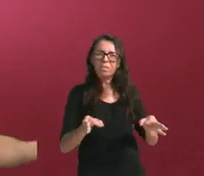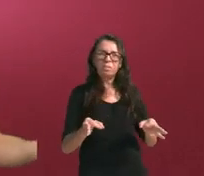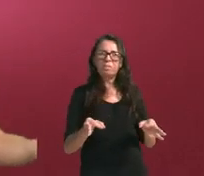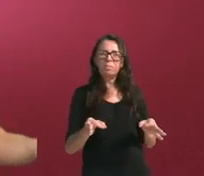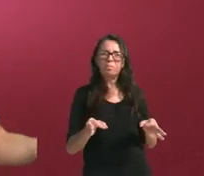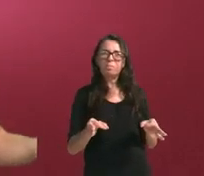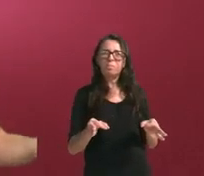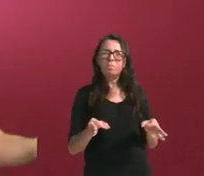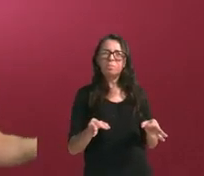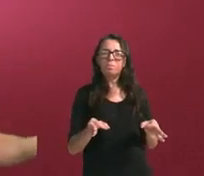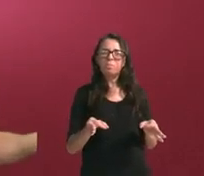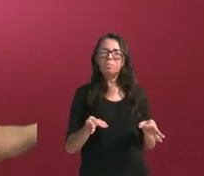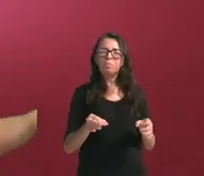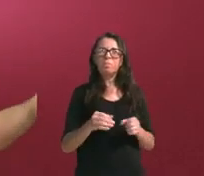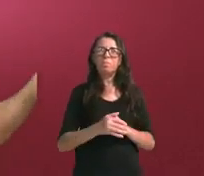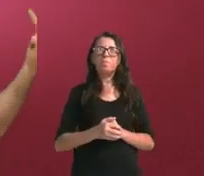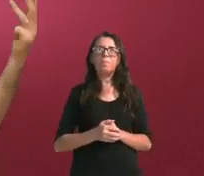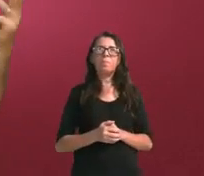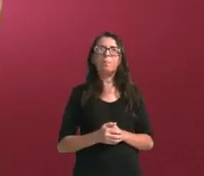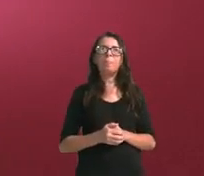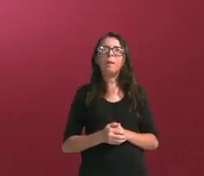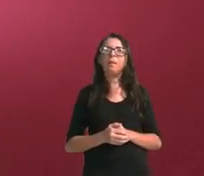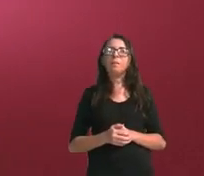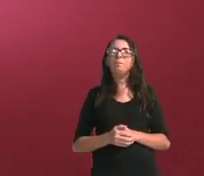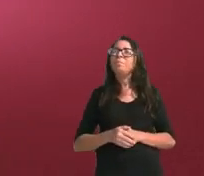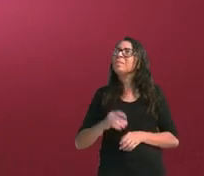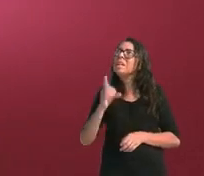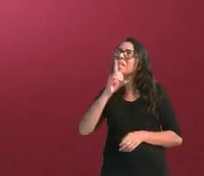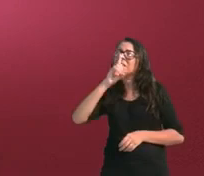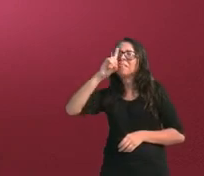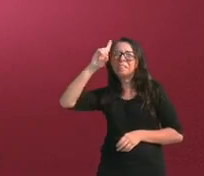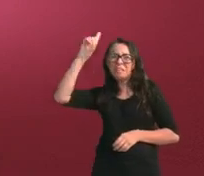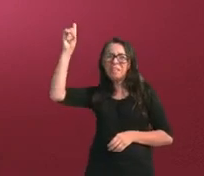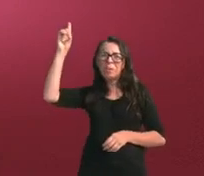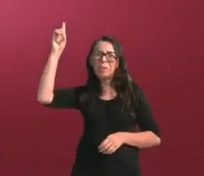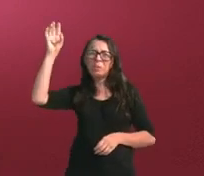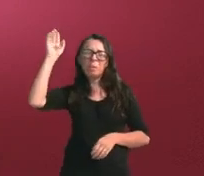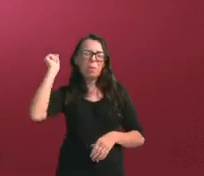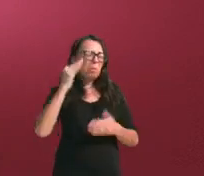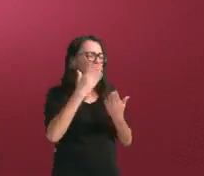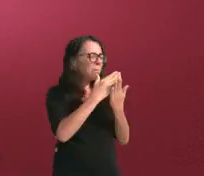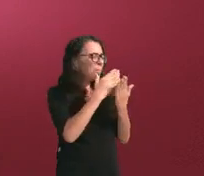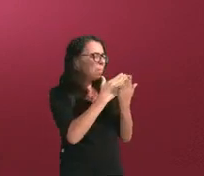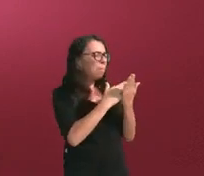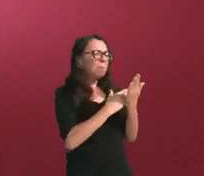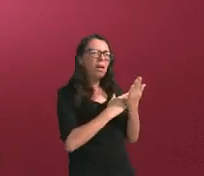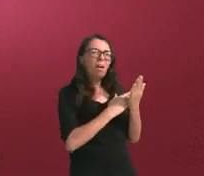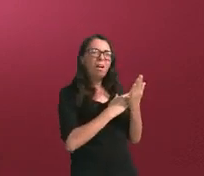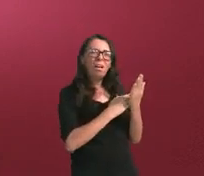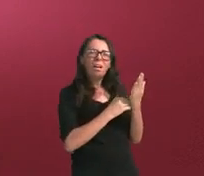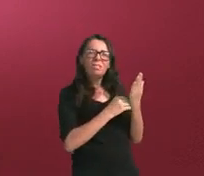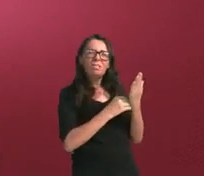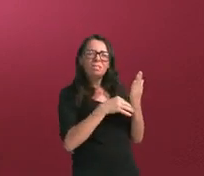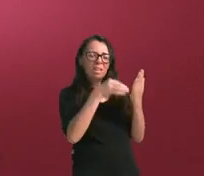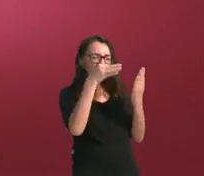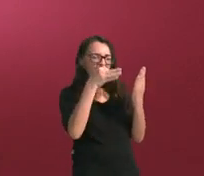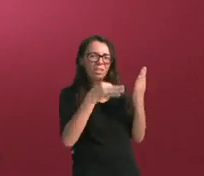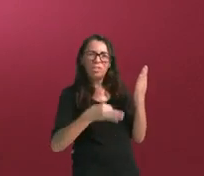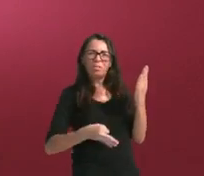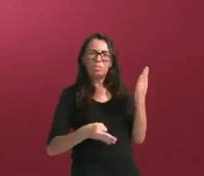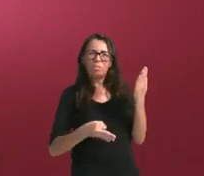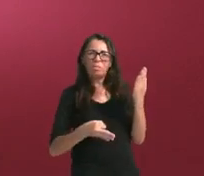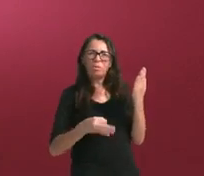e Deus realizou o que estava nos propósitos de Deus para libertar o povo do Egito.